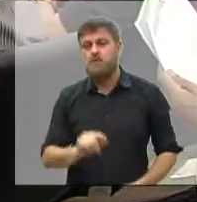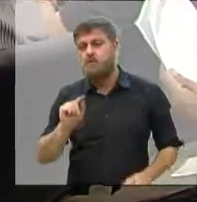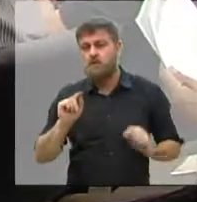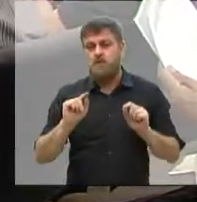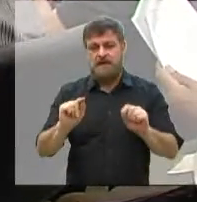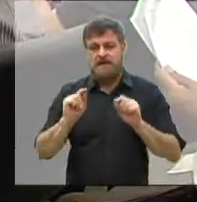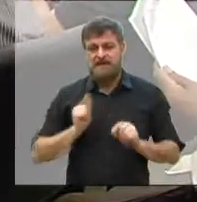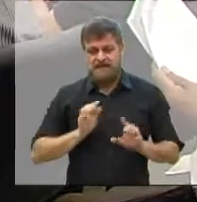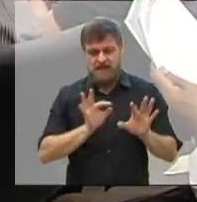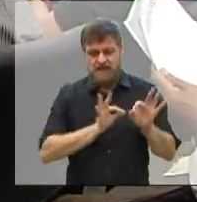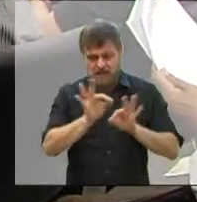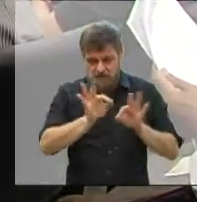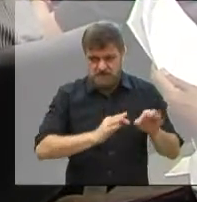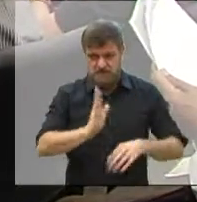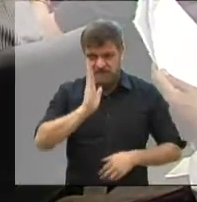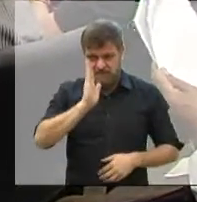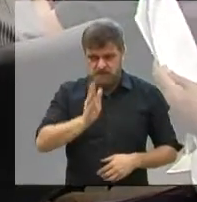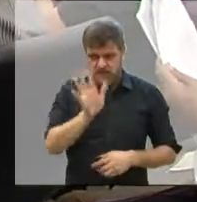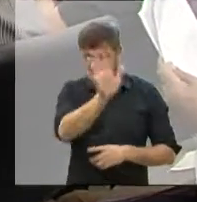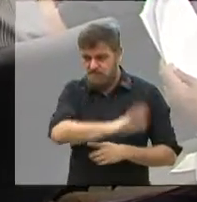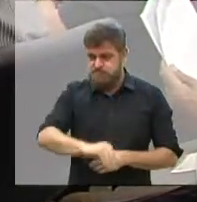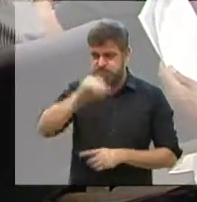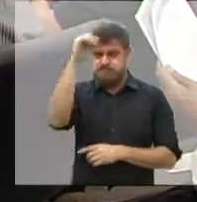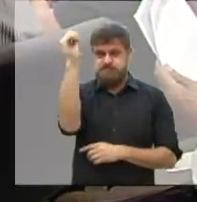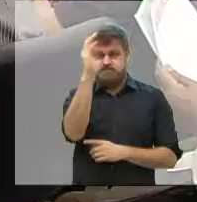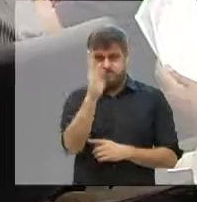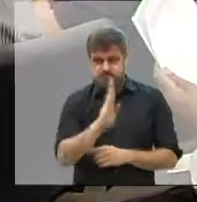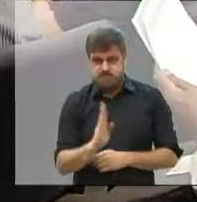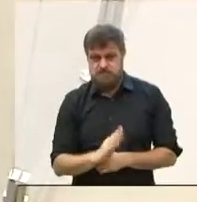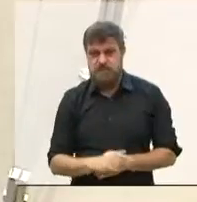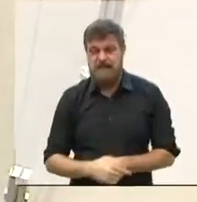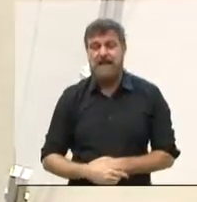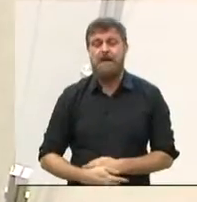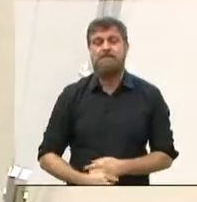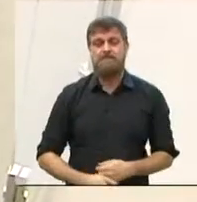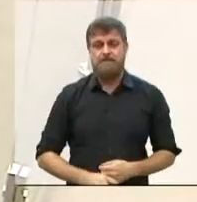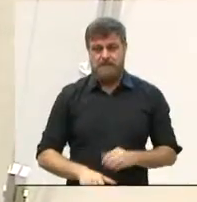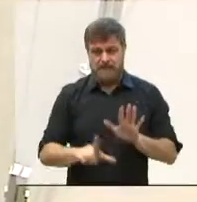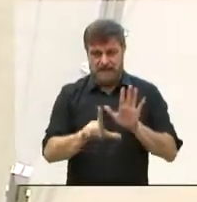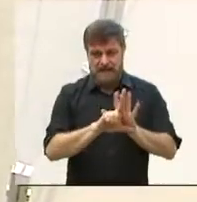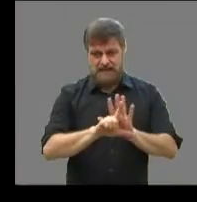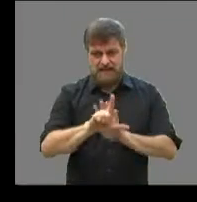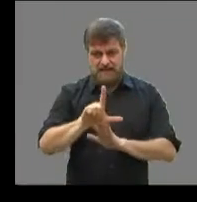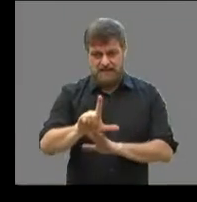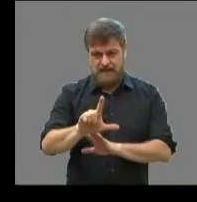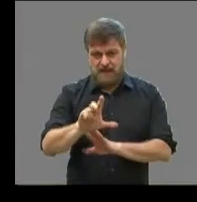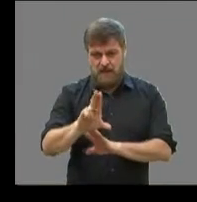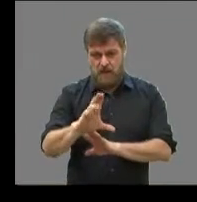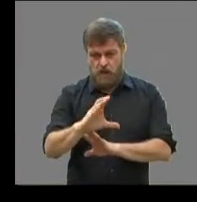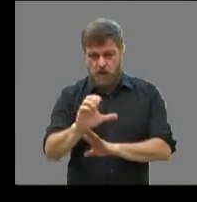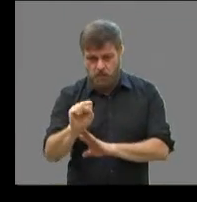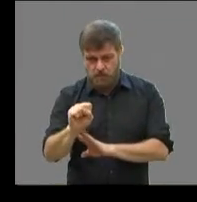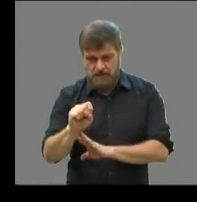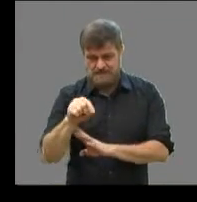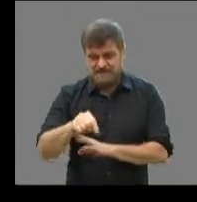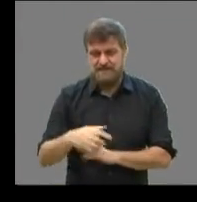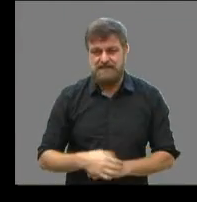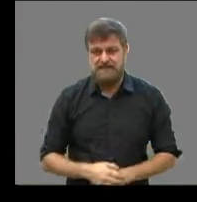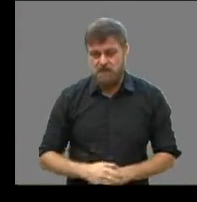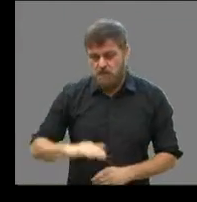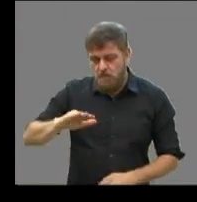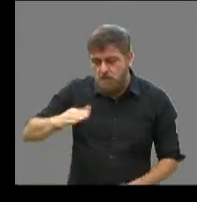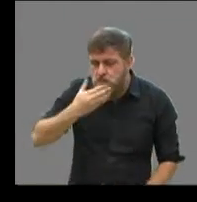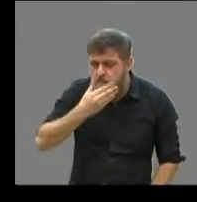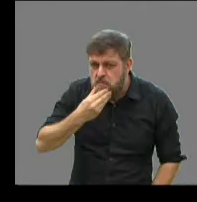de Campinas, tem um projeto que já foi a nível nacional, que é da Lei Lucas, que é daquele menininho que teve aquele engasgo, que